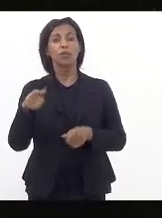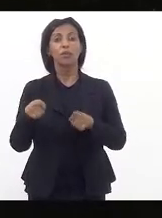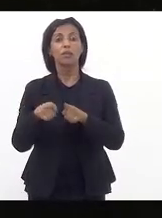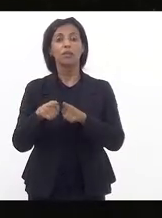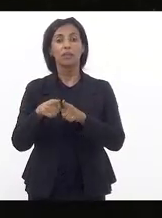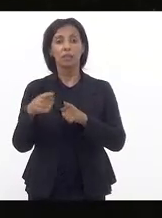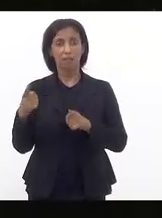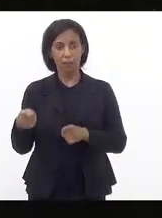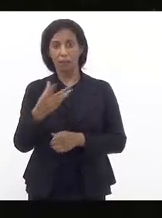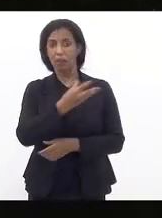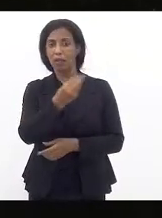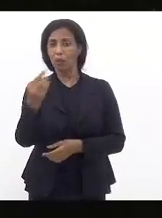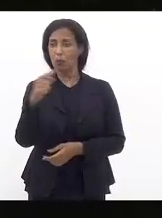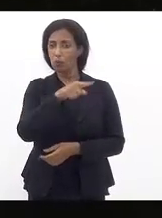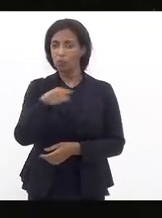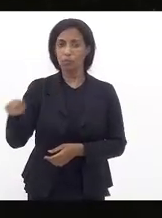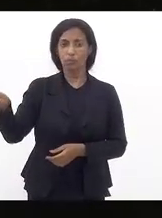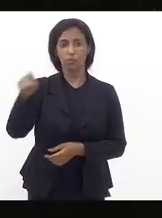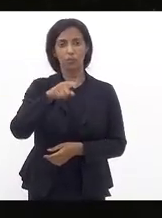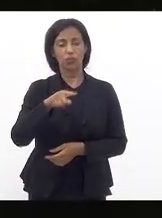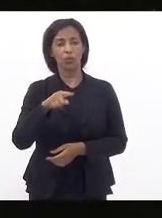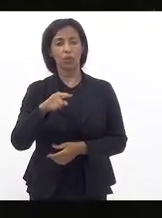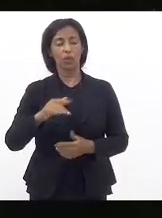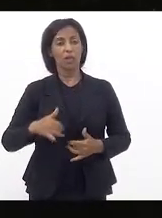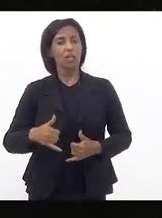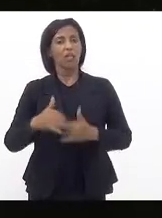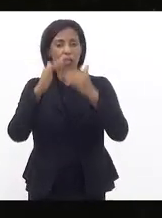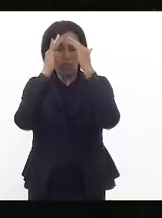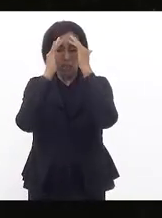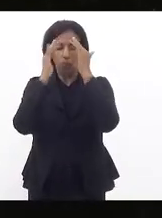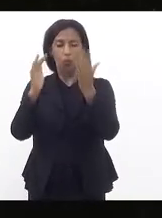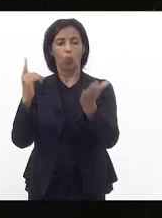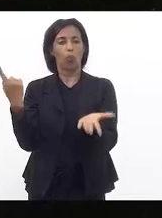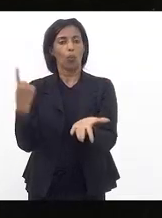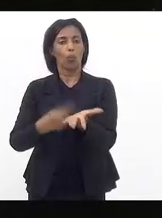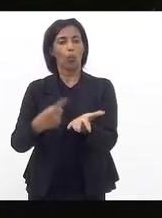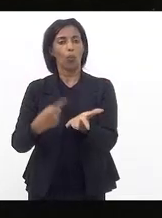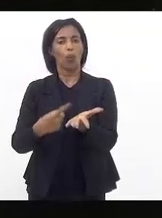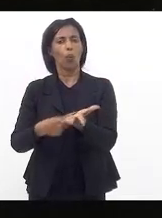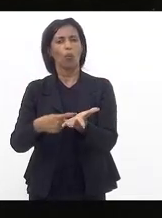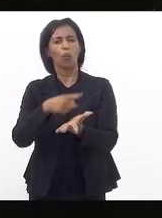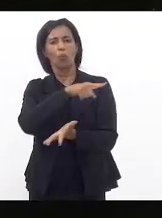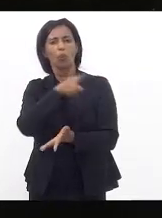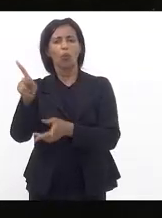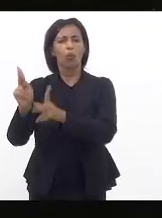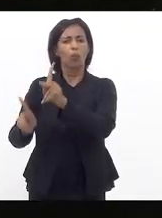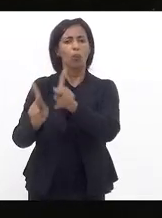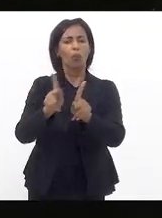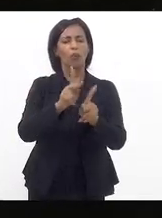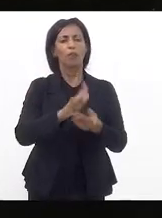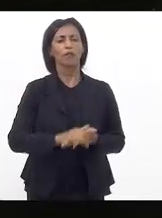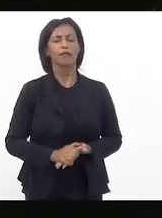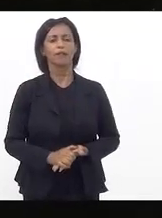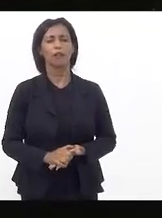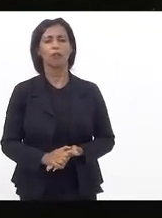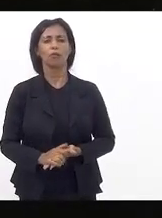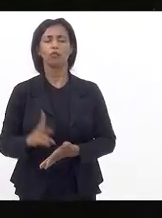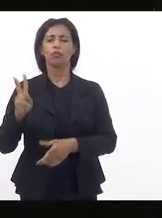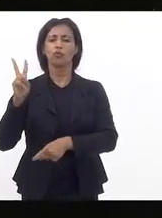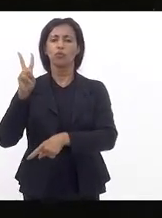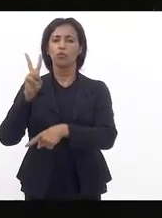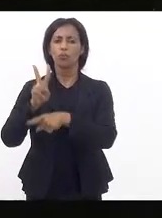inclusive estão muito deles aqui na minha frente Que honra o compromisso que firmaram com a população de